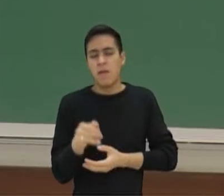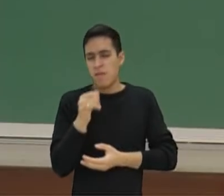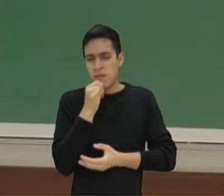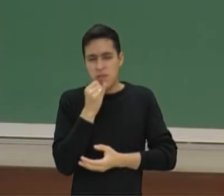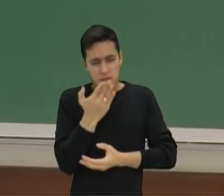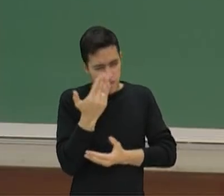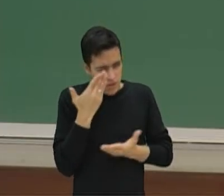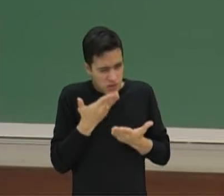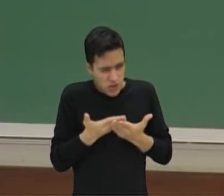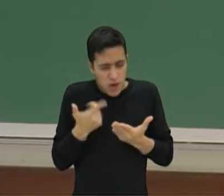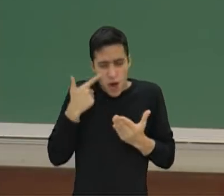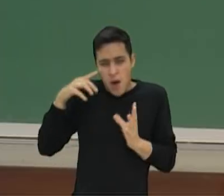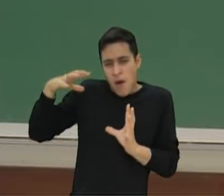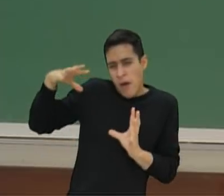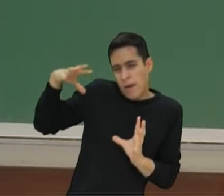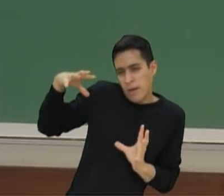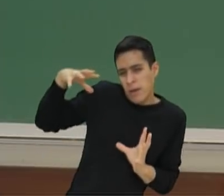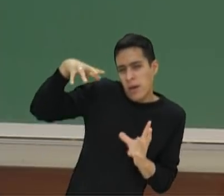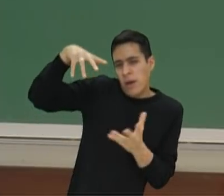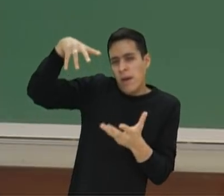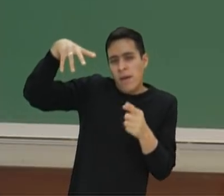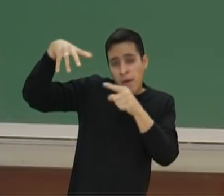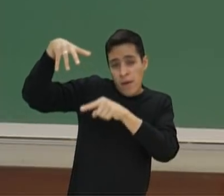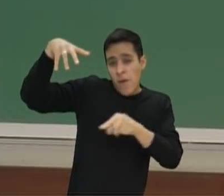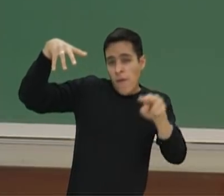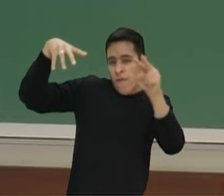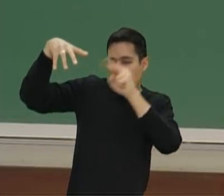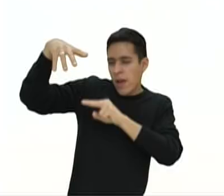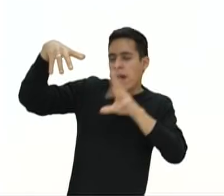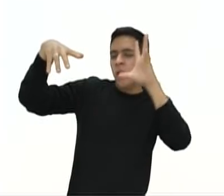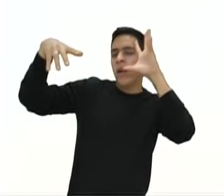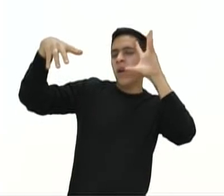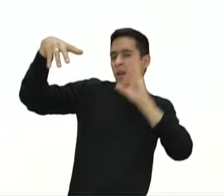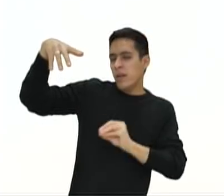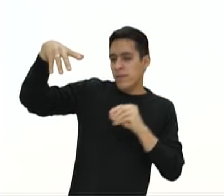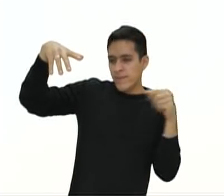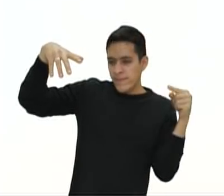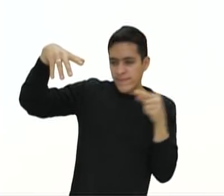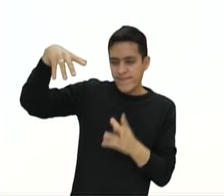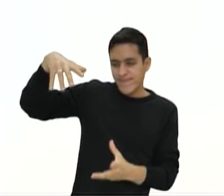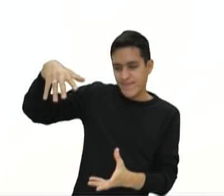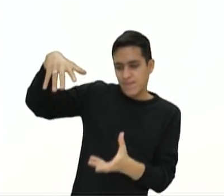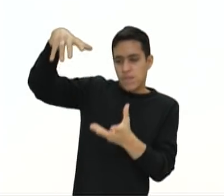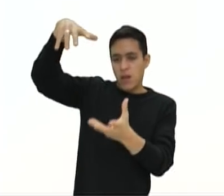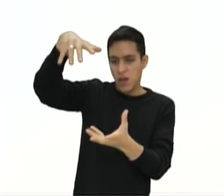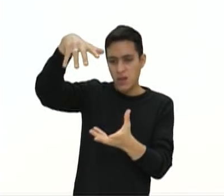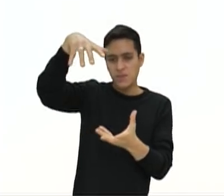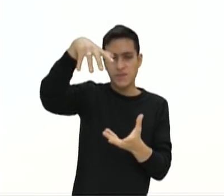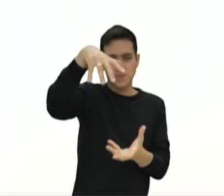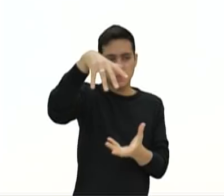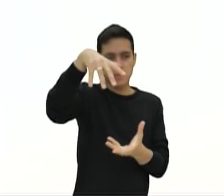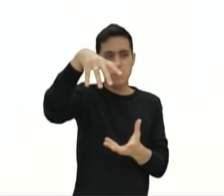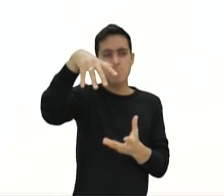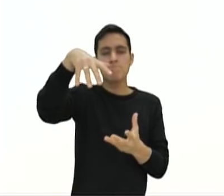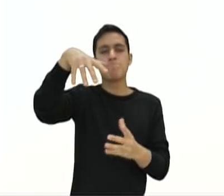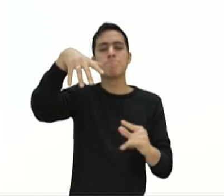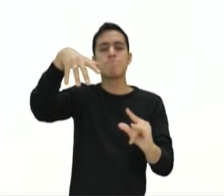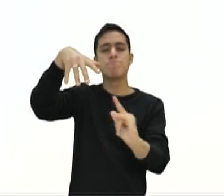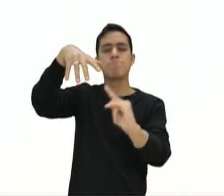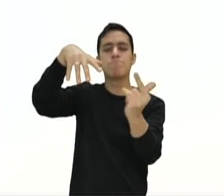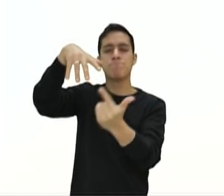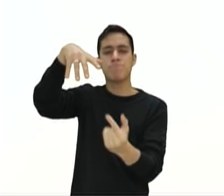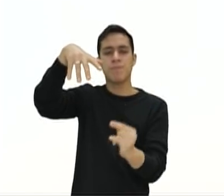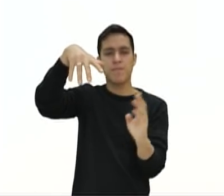Vamos lá a uma imagem para que vocês compreendam. Observem aqui na imagem a posição do Brasil. Está